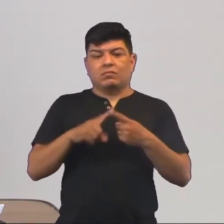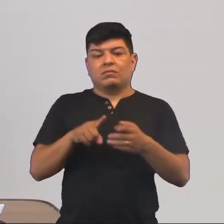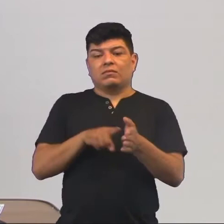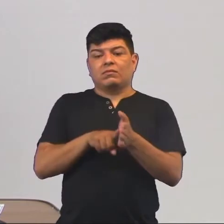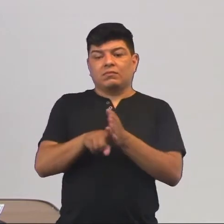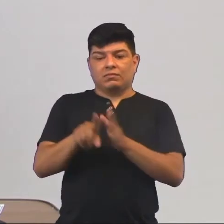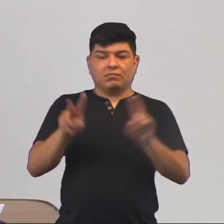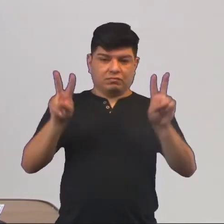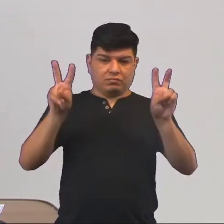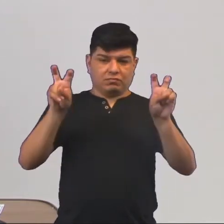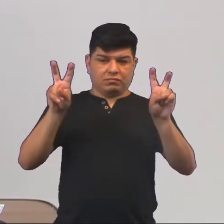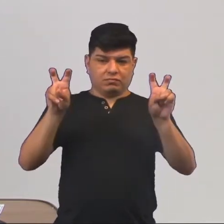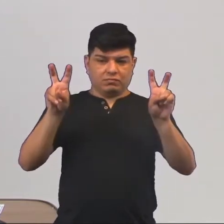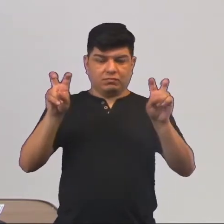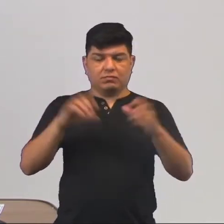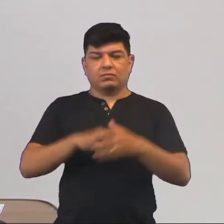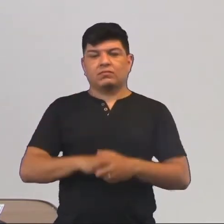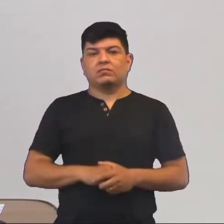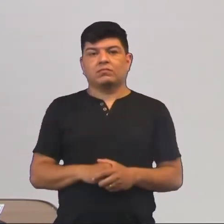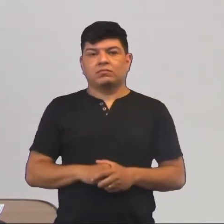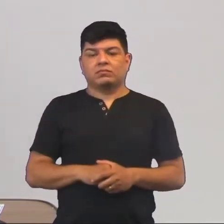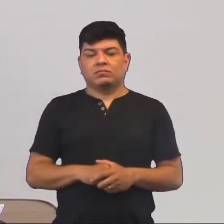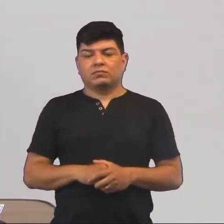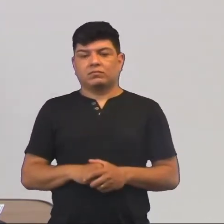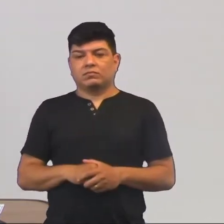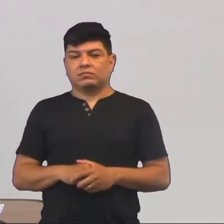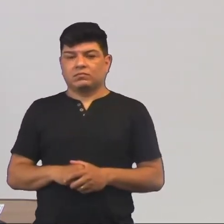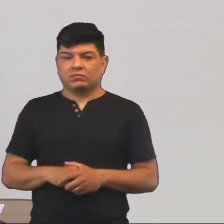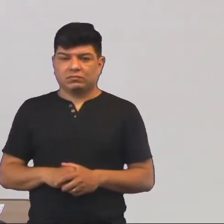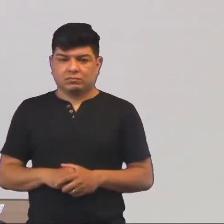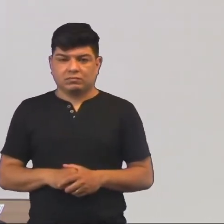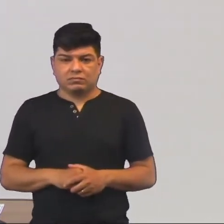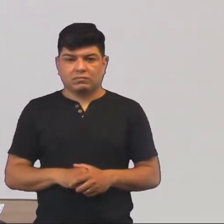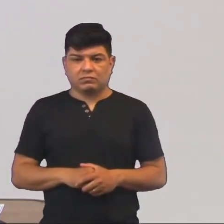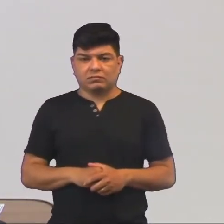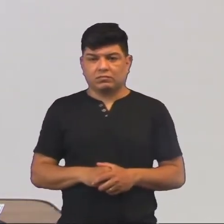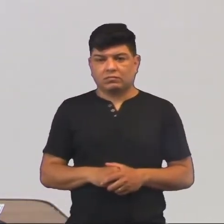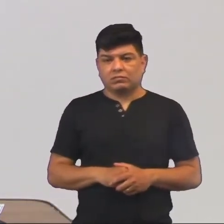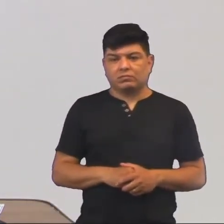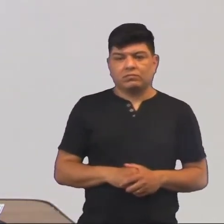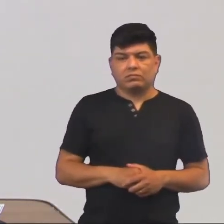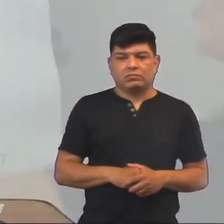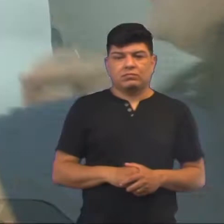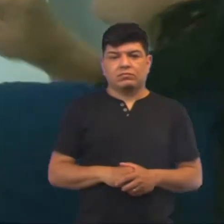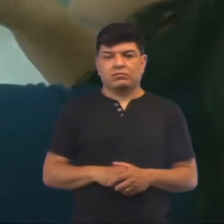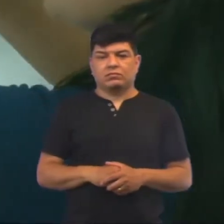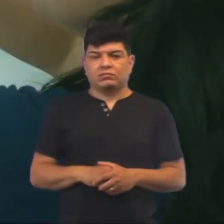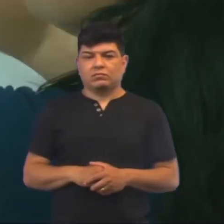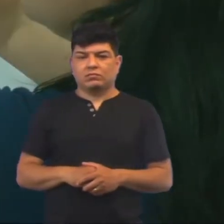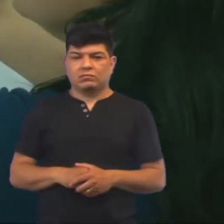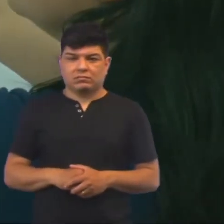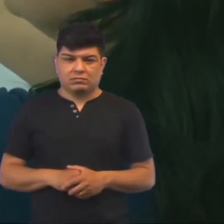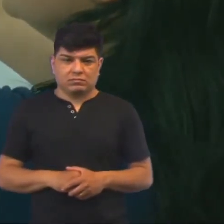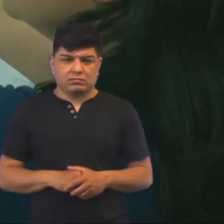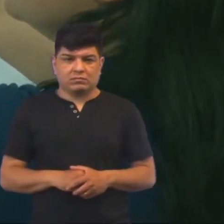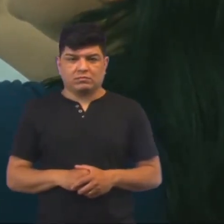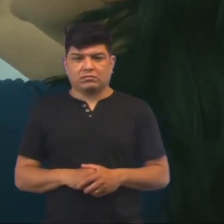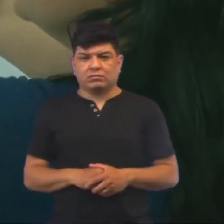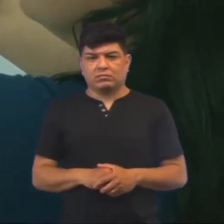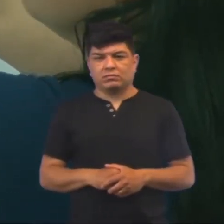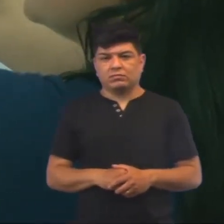o assunto, do que está sendo trabalhado o texto aí, tá? Então, vou colocar aqui o assunto, ó.